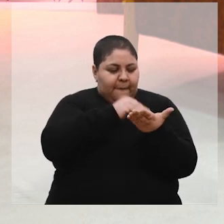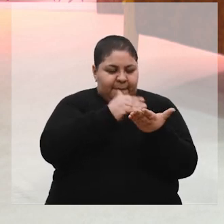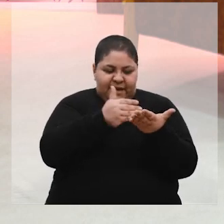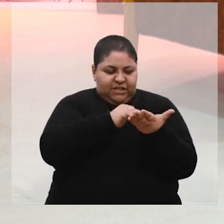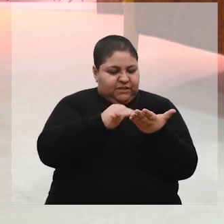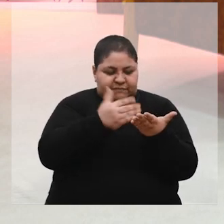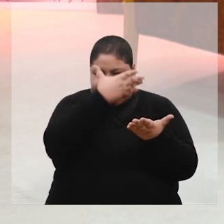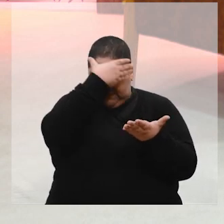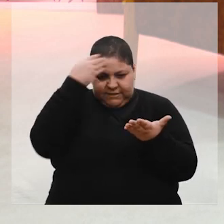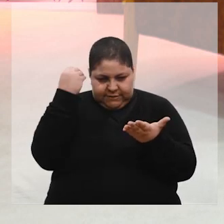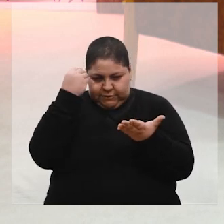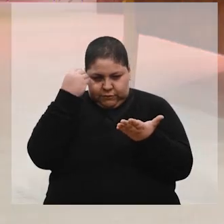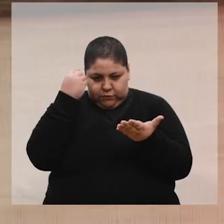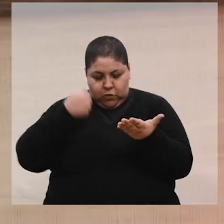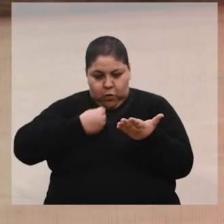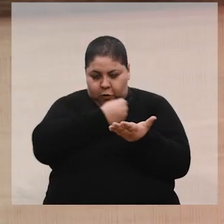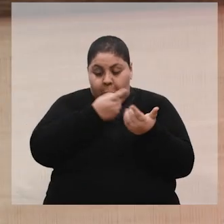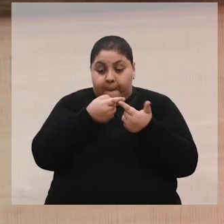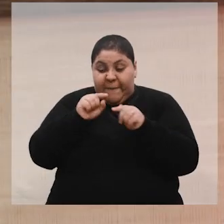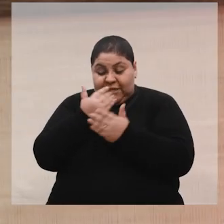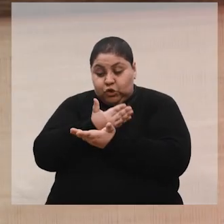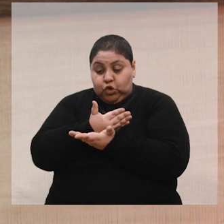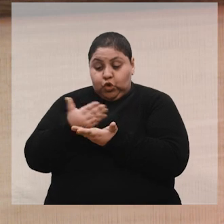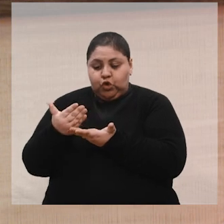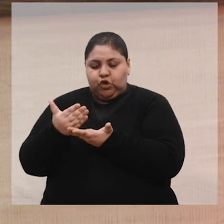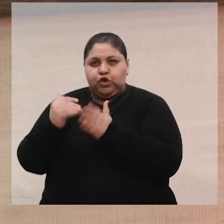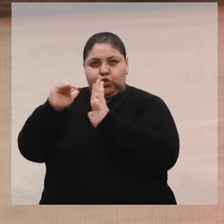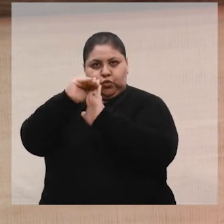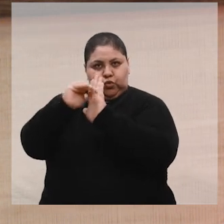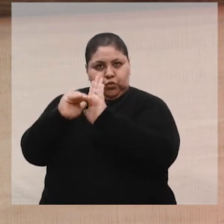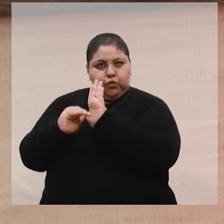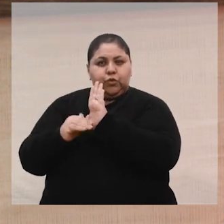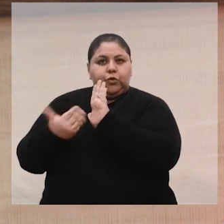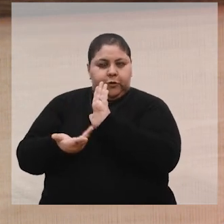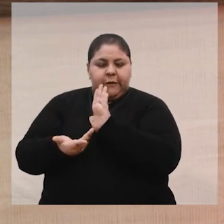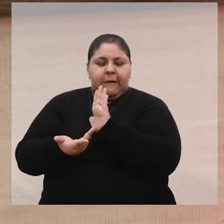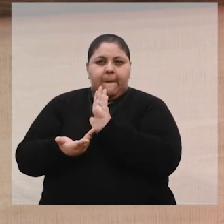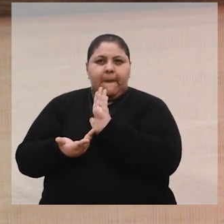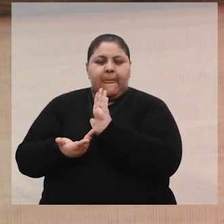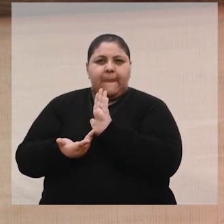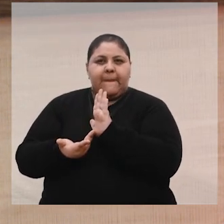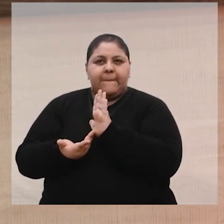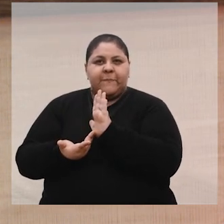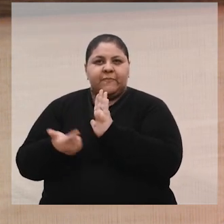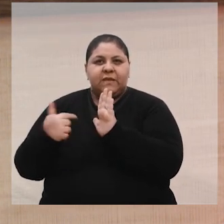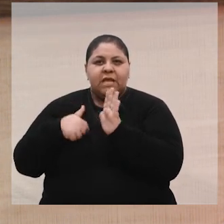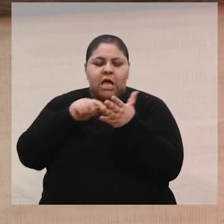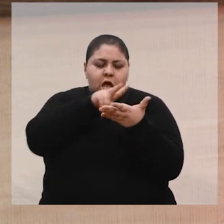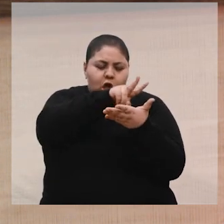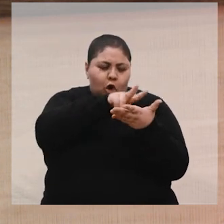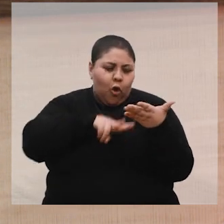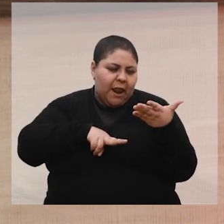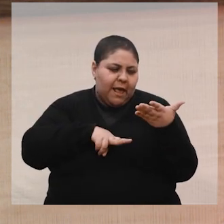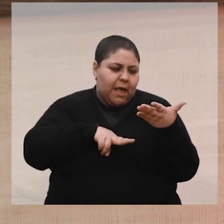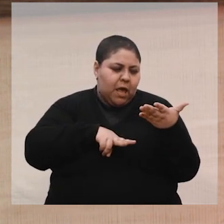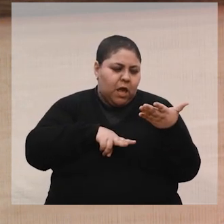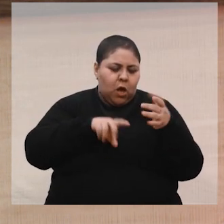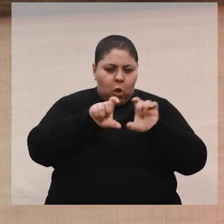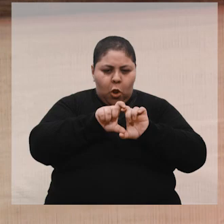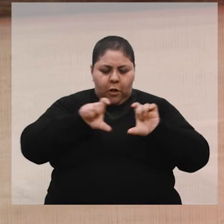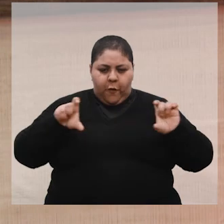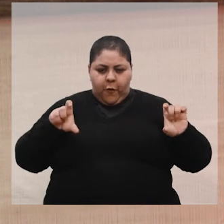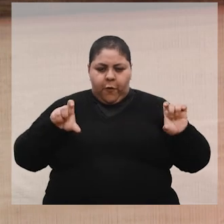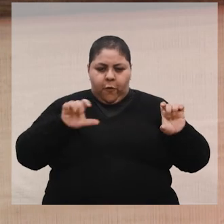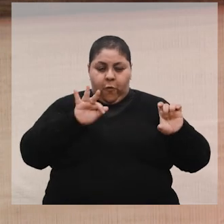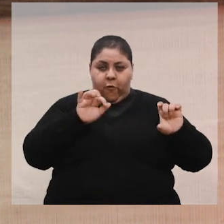marcado, mas na abertura do programa aqui, no preâmbulo, Eu li um trecho ali